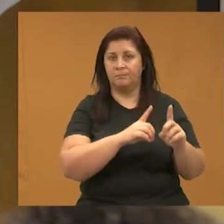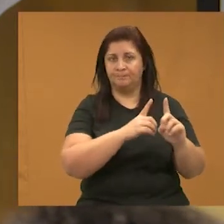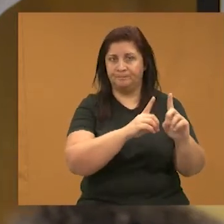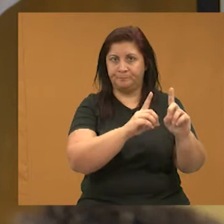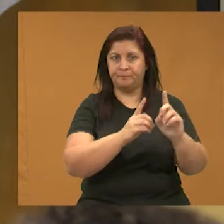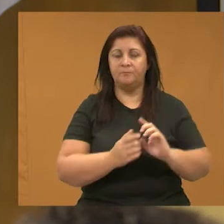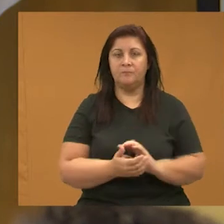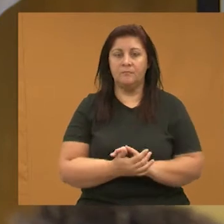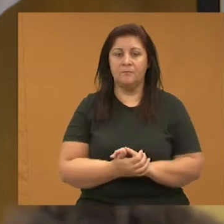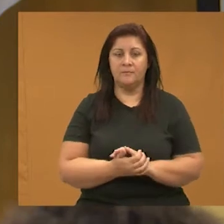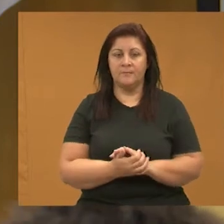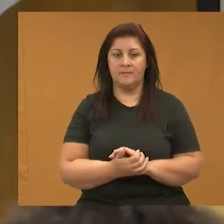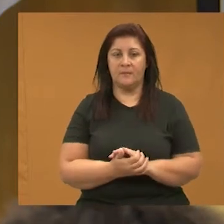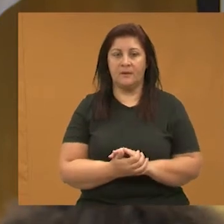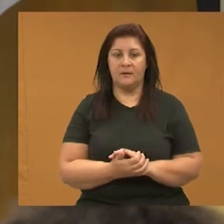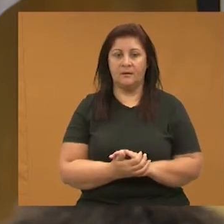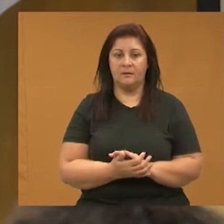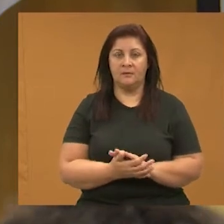discípulos.